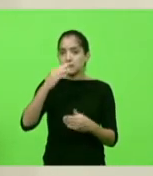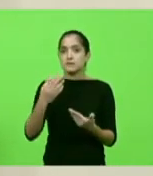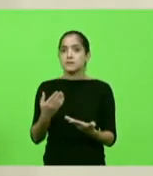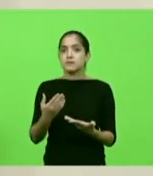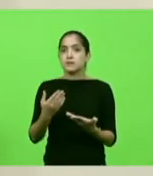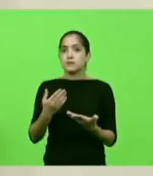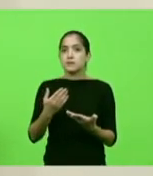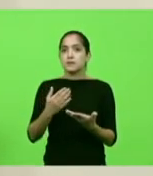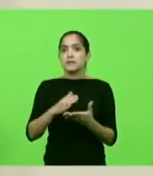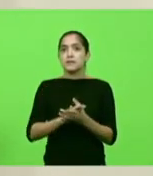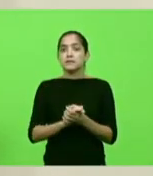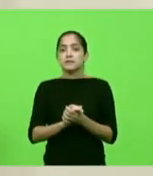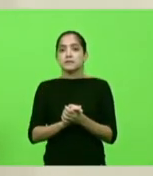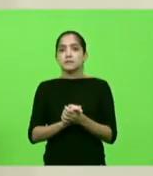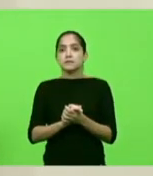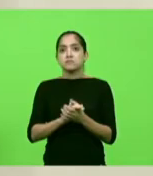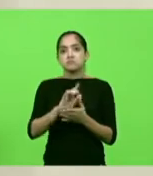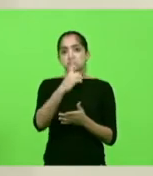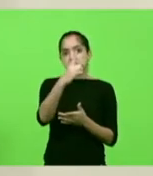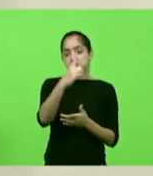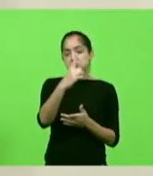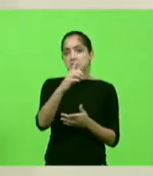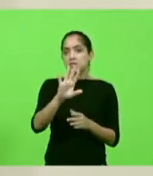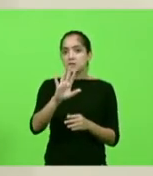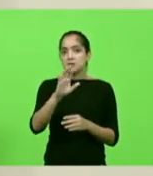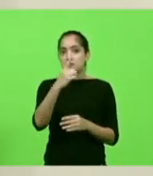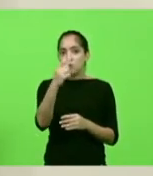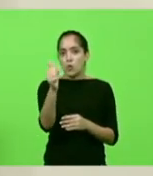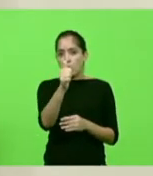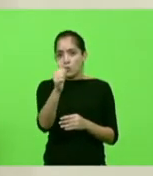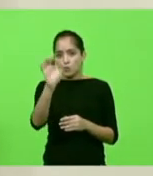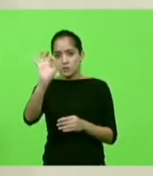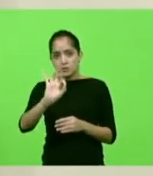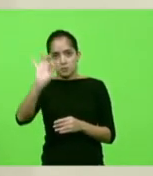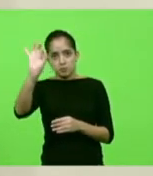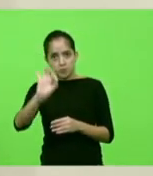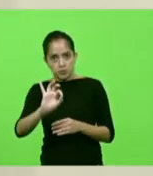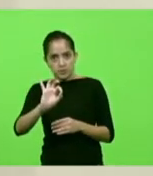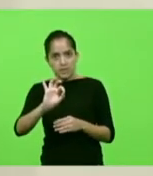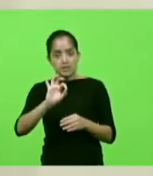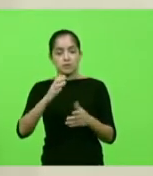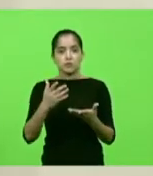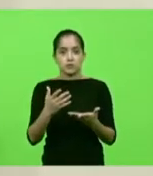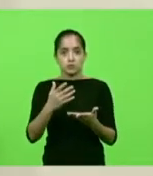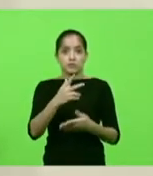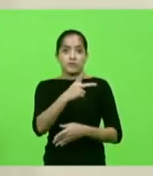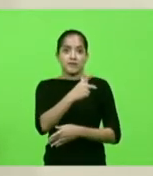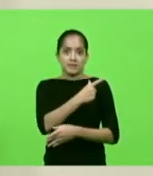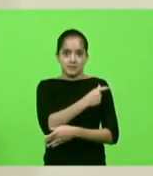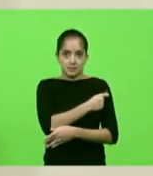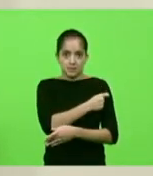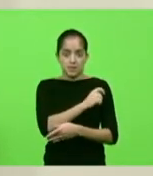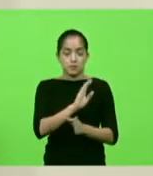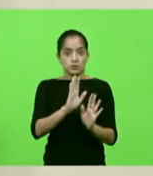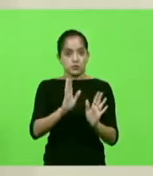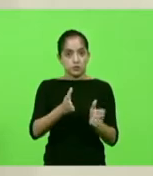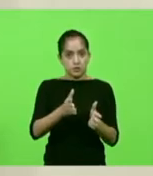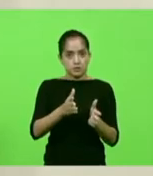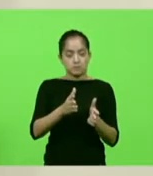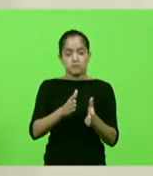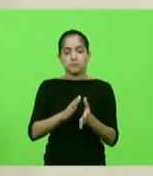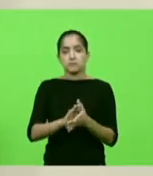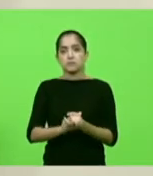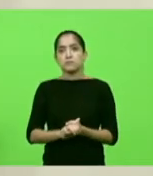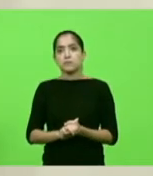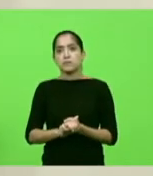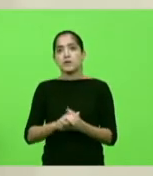na faixa de 11% da população vacinada, junto com o